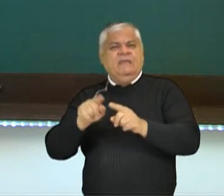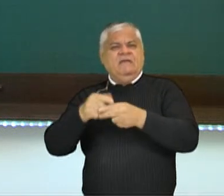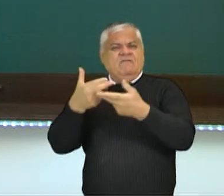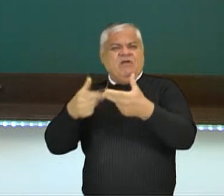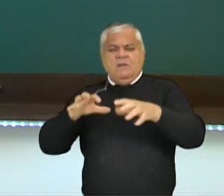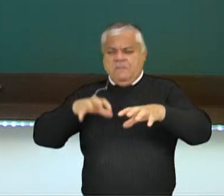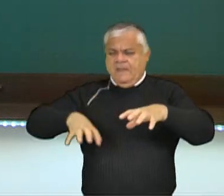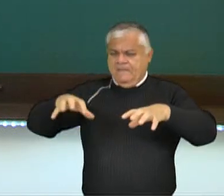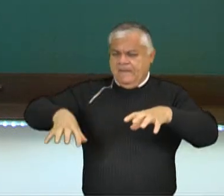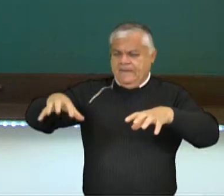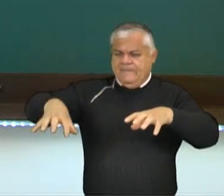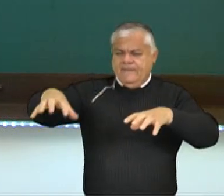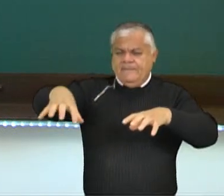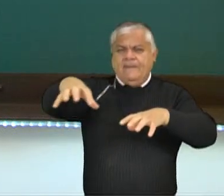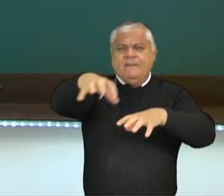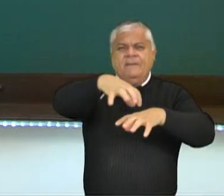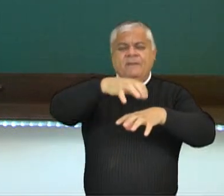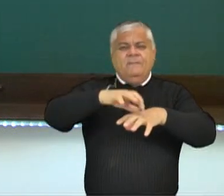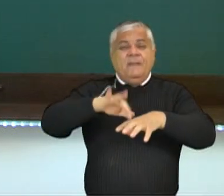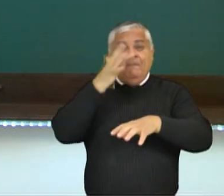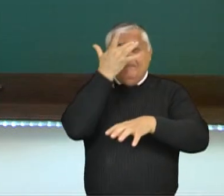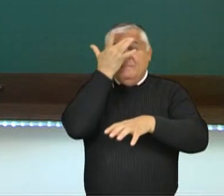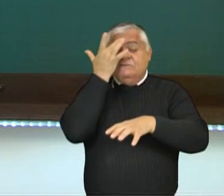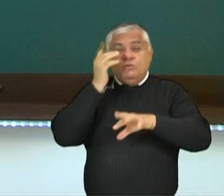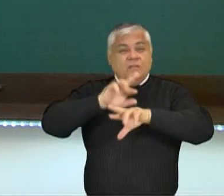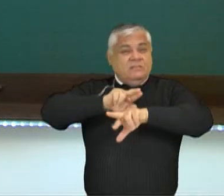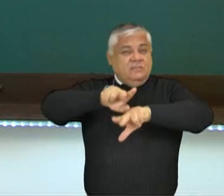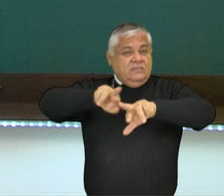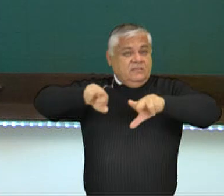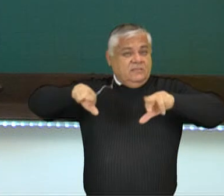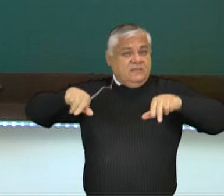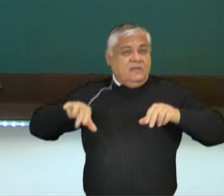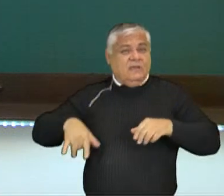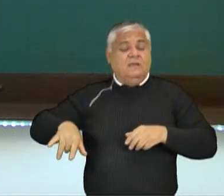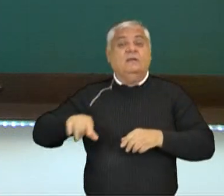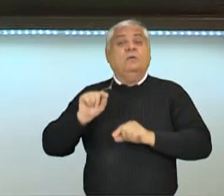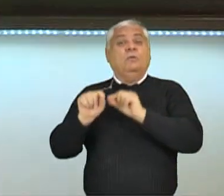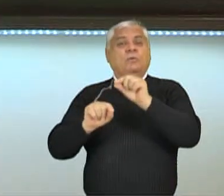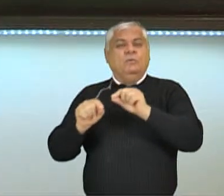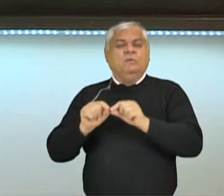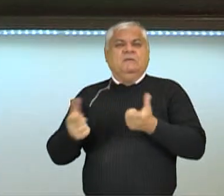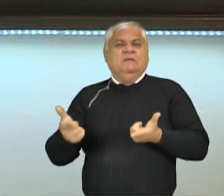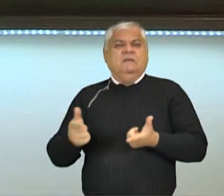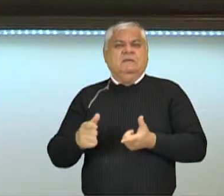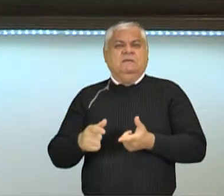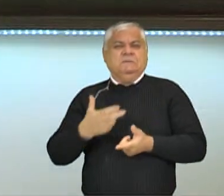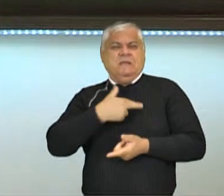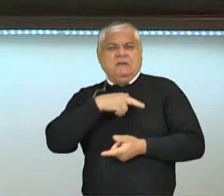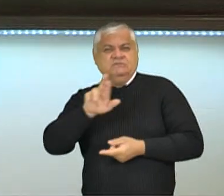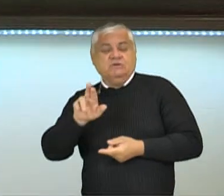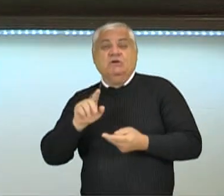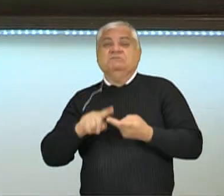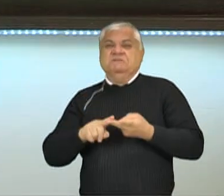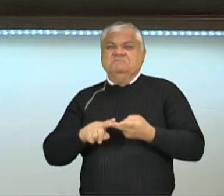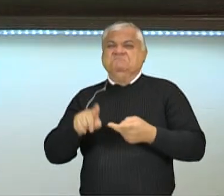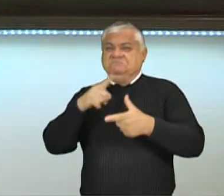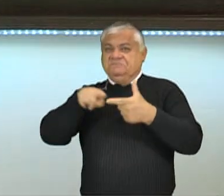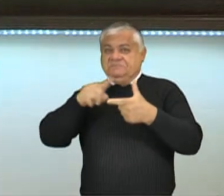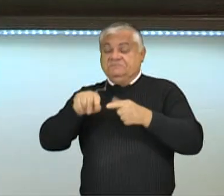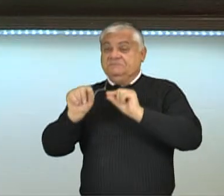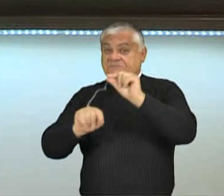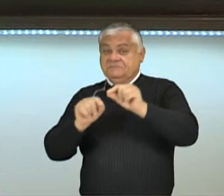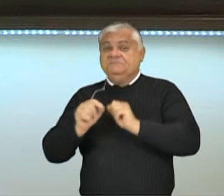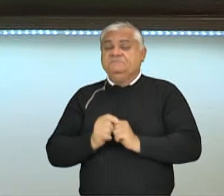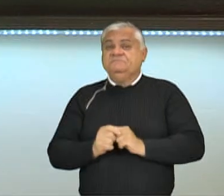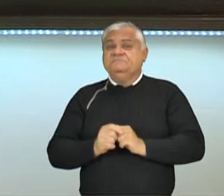montenegrinos, albaneses, entre outros. Então esses povos apresentavam essa grande diversidade religiosa. Inclusive,